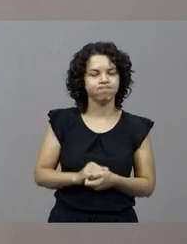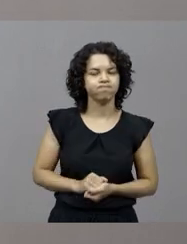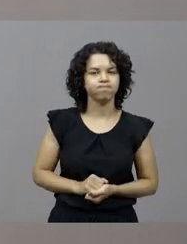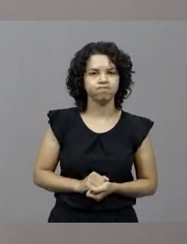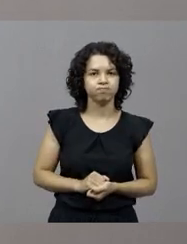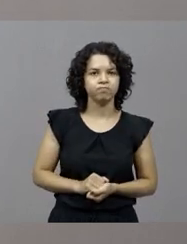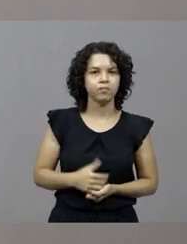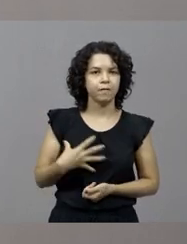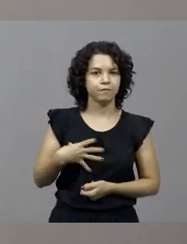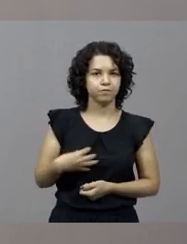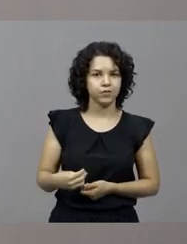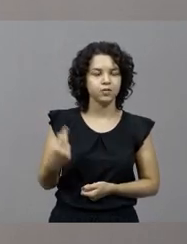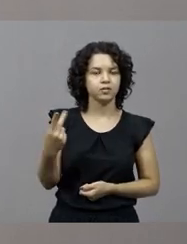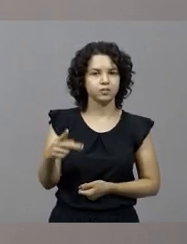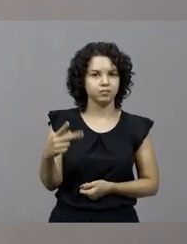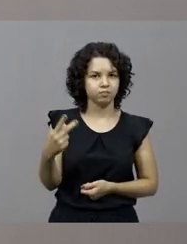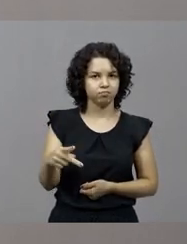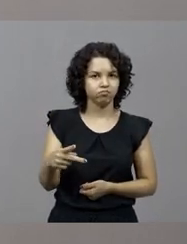Que a filha